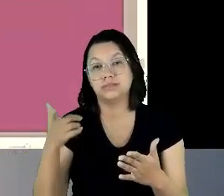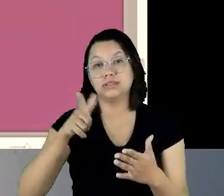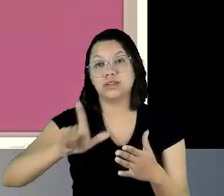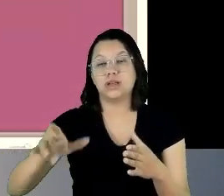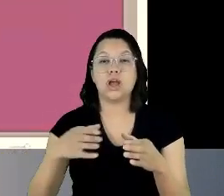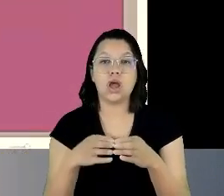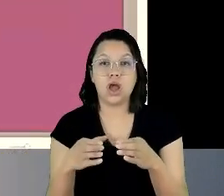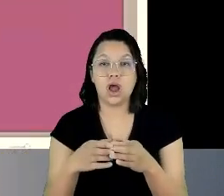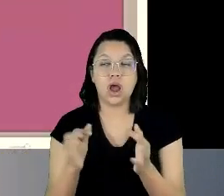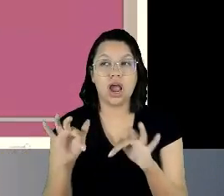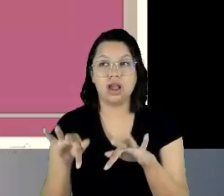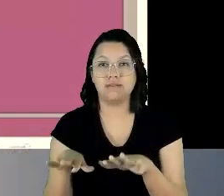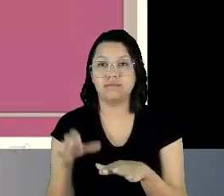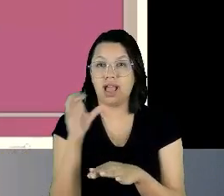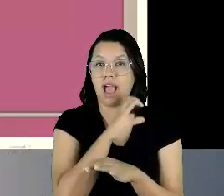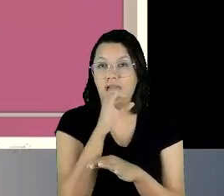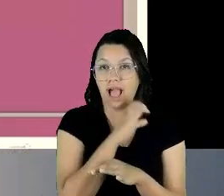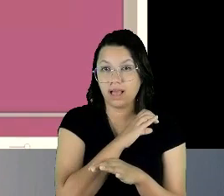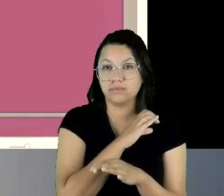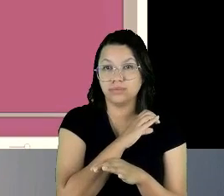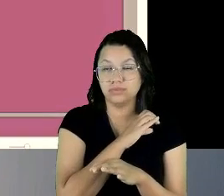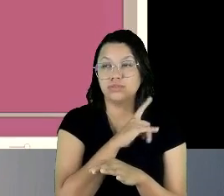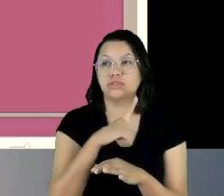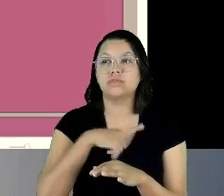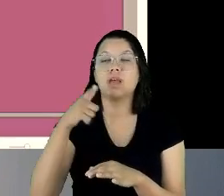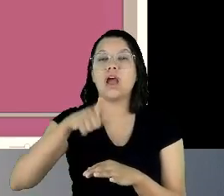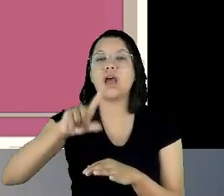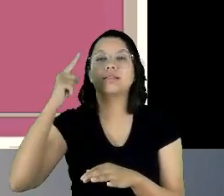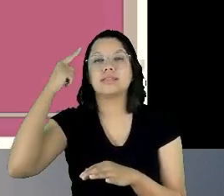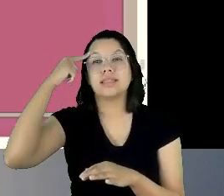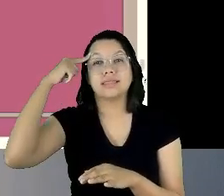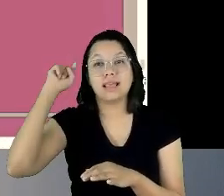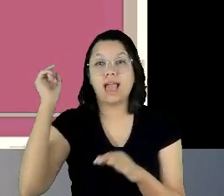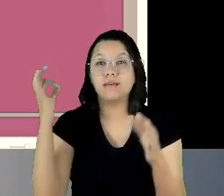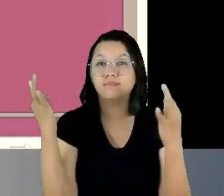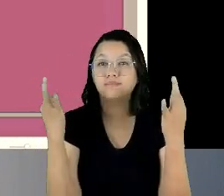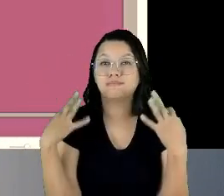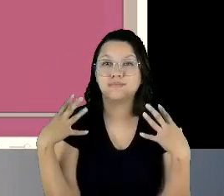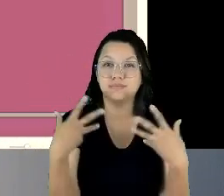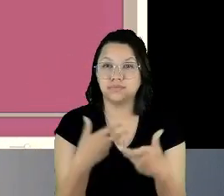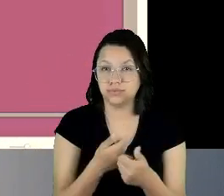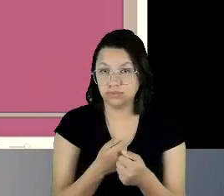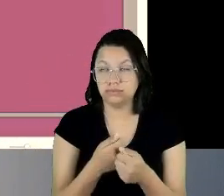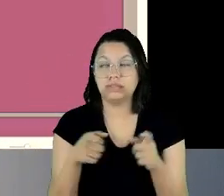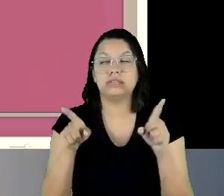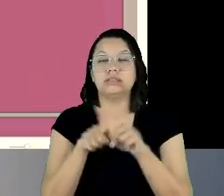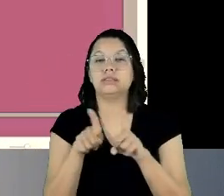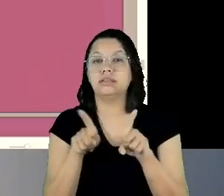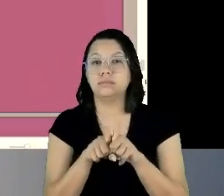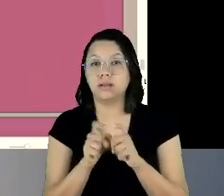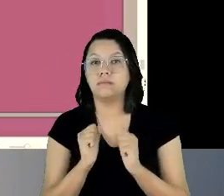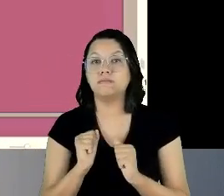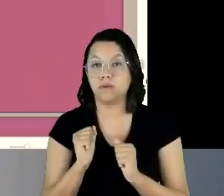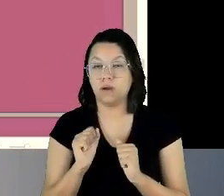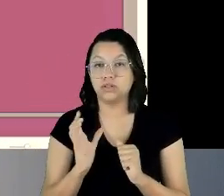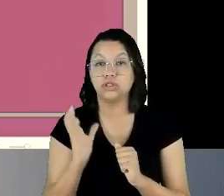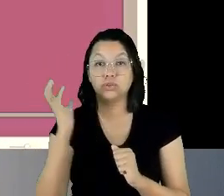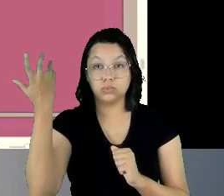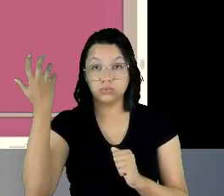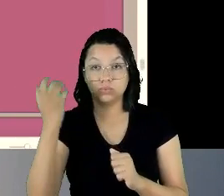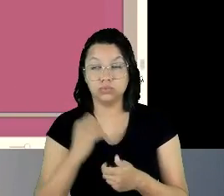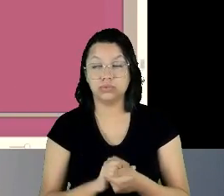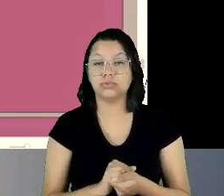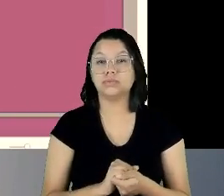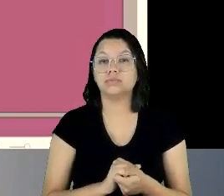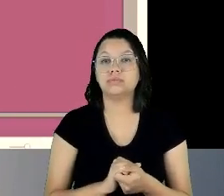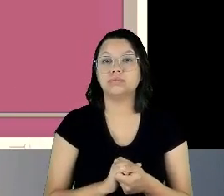outro grupo, enfim, só bem rápido, mas tiveram outras ideias incríveis que também podem ser soluções,